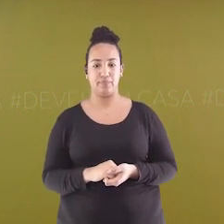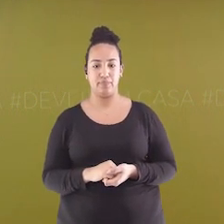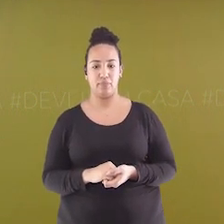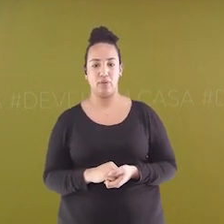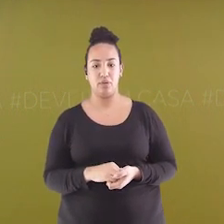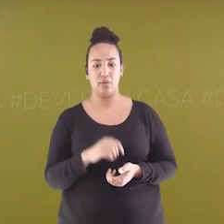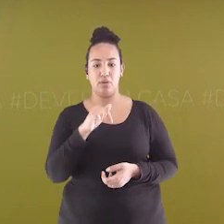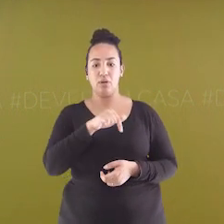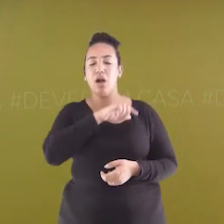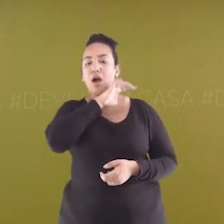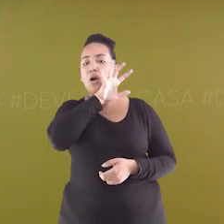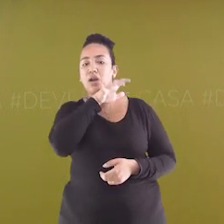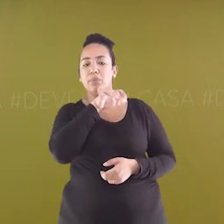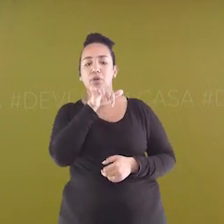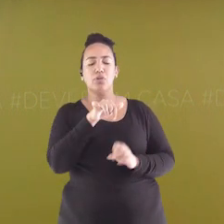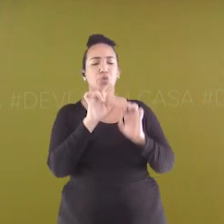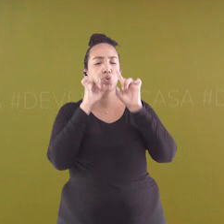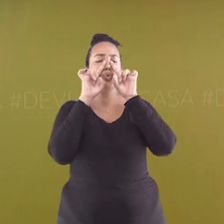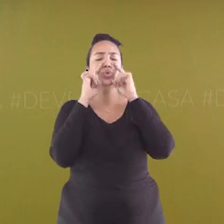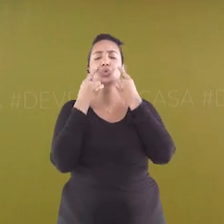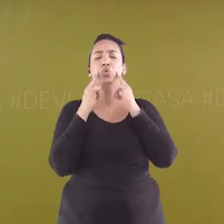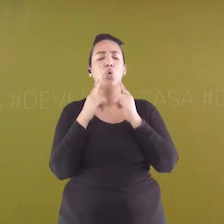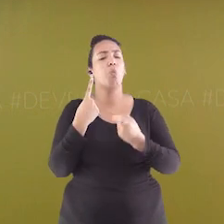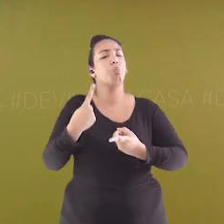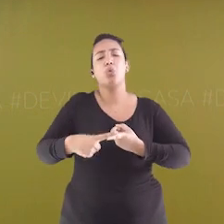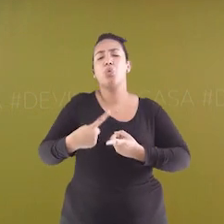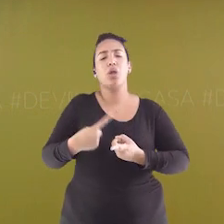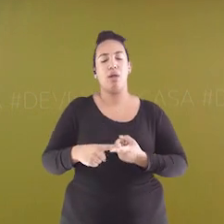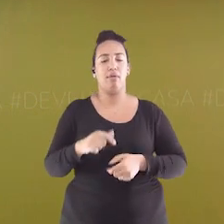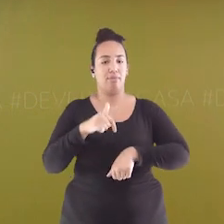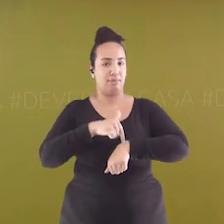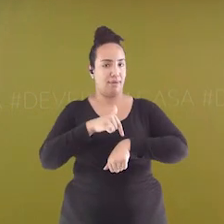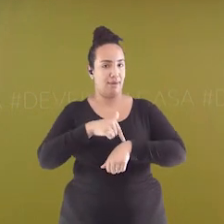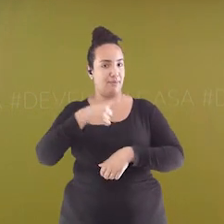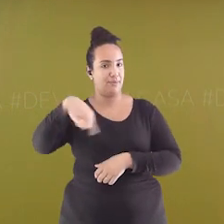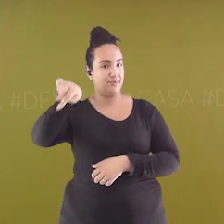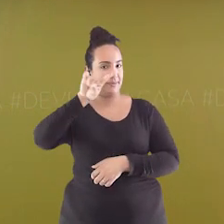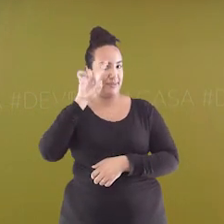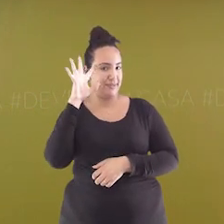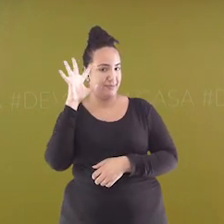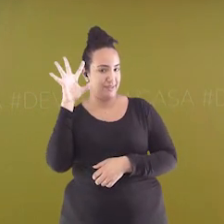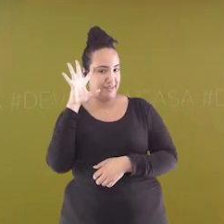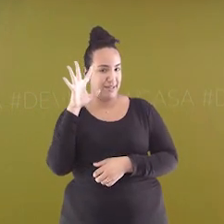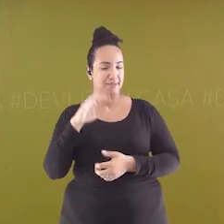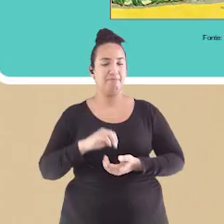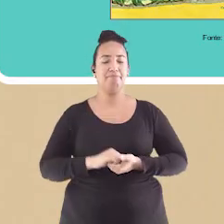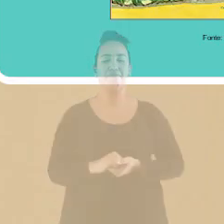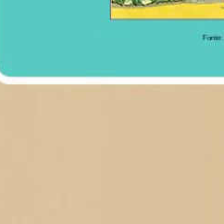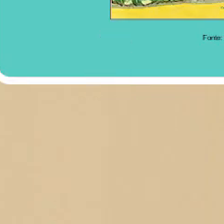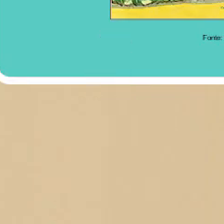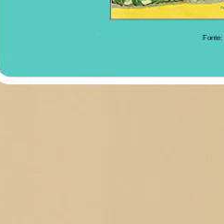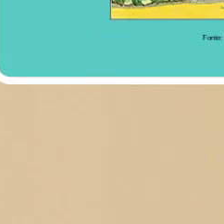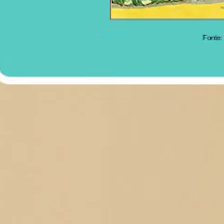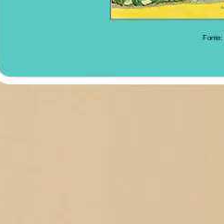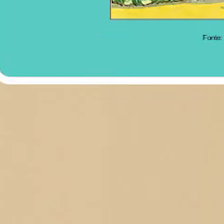Por que a coisa escamosa começou a chorar? Um tempinho para vocês pensarem.